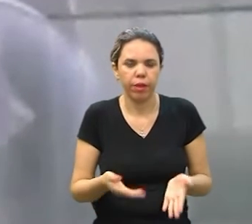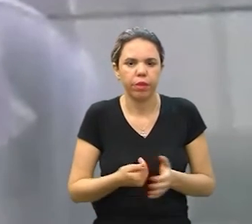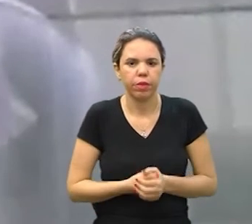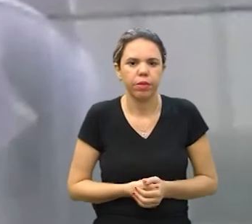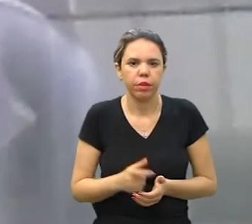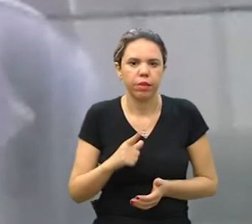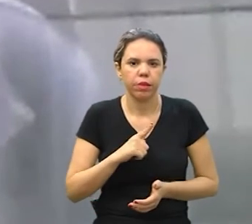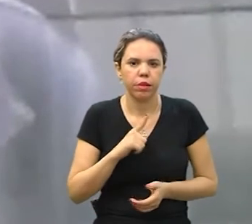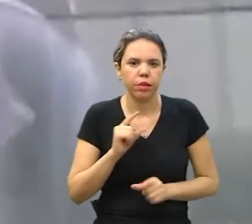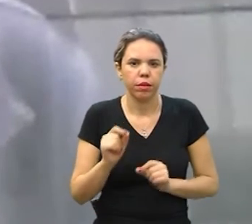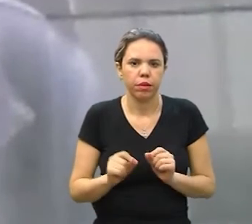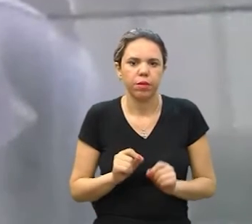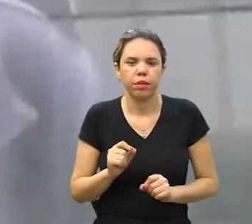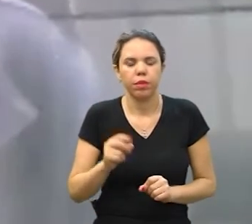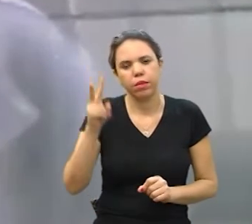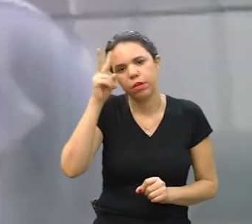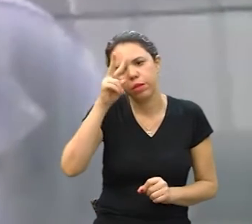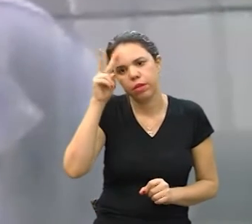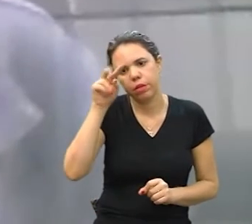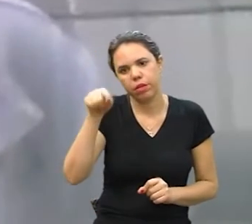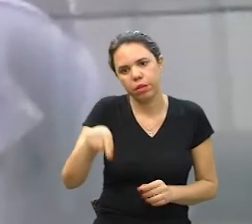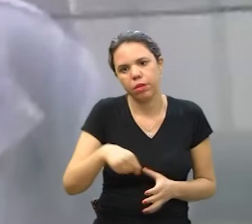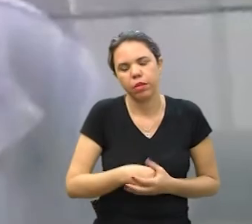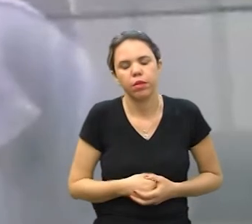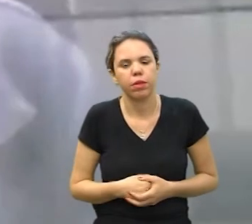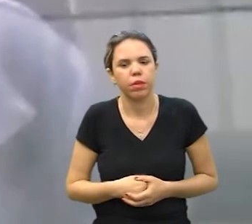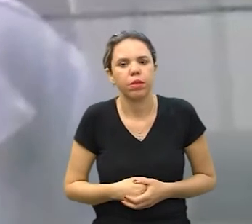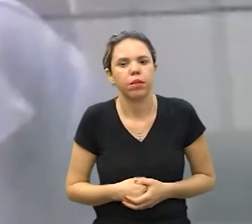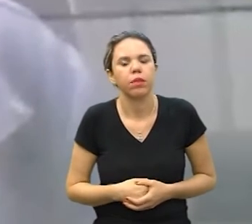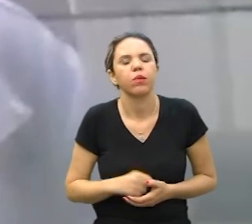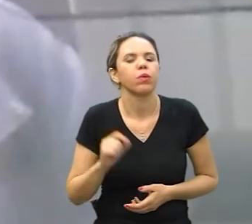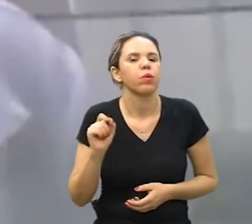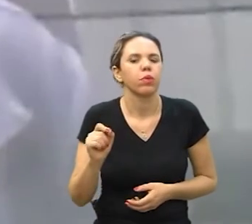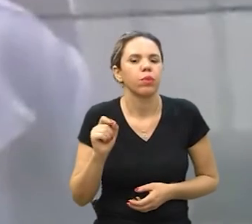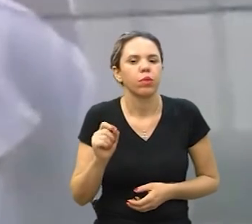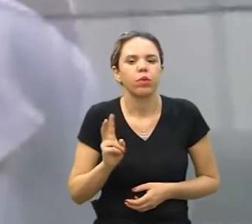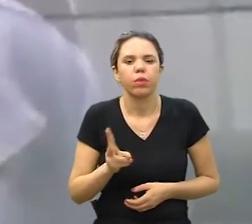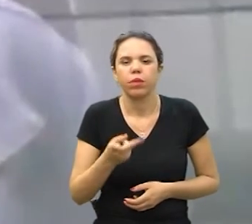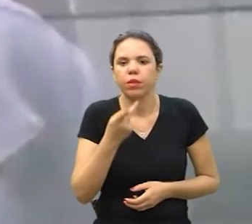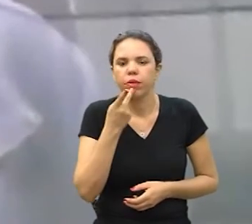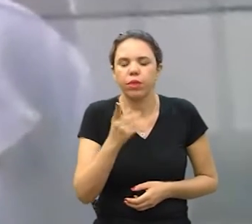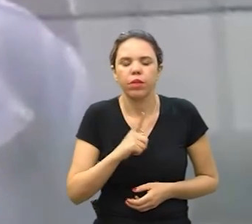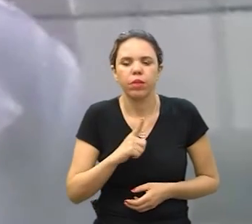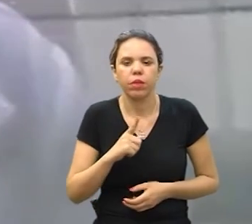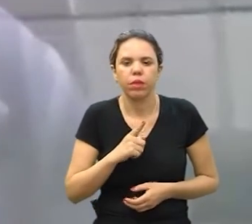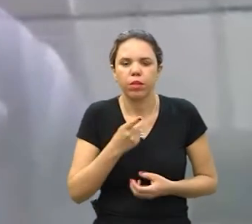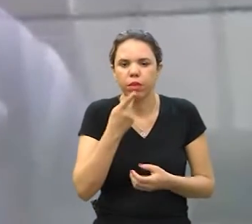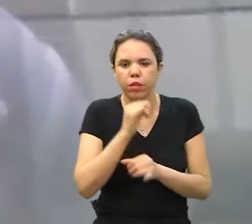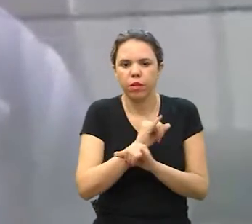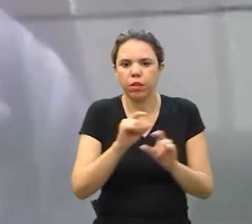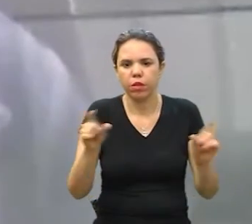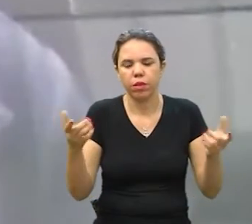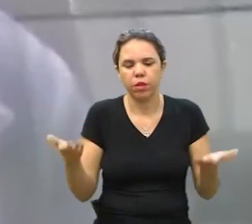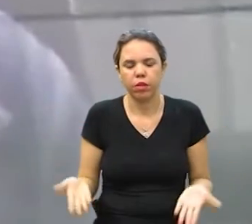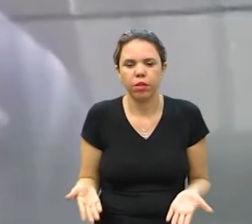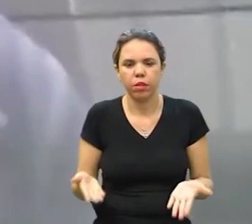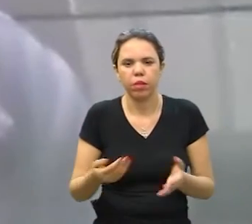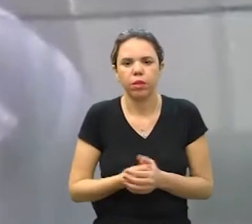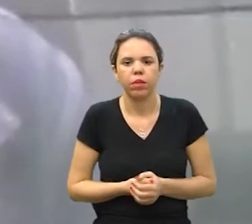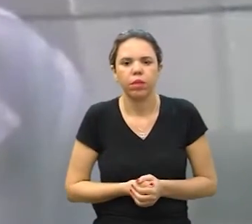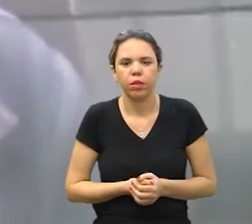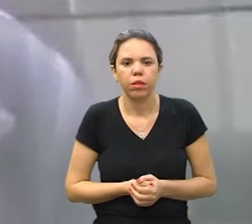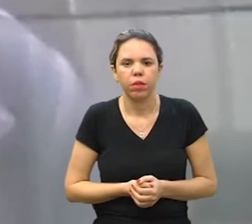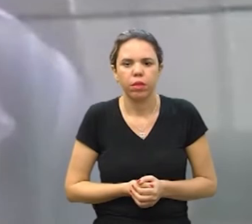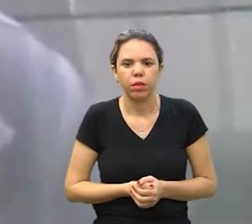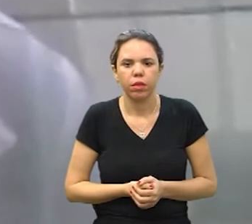gente tem que lembrar disso, né? Que eu sempre tenho até um ditado que a gente fala